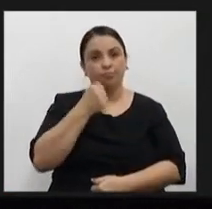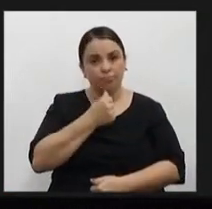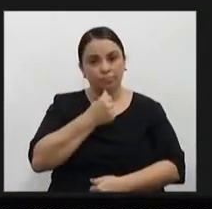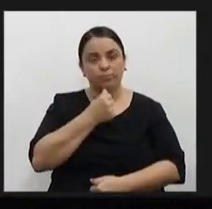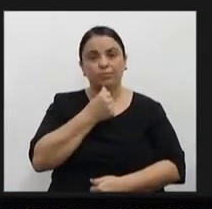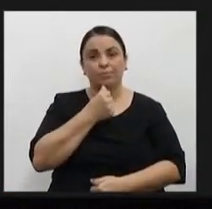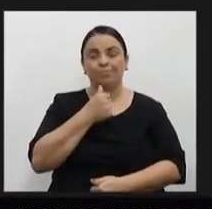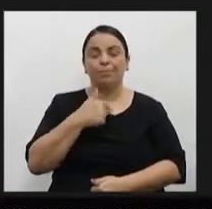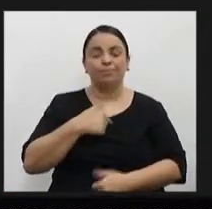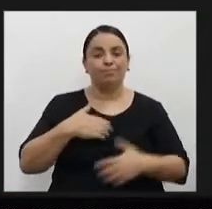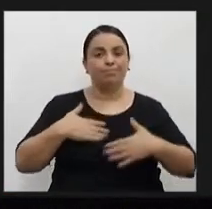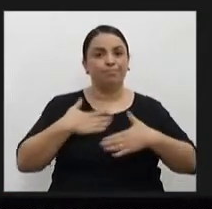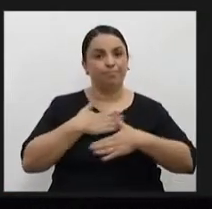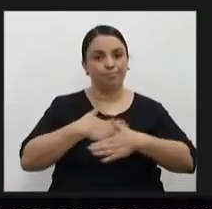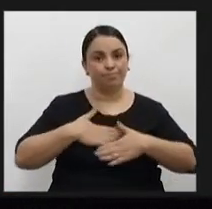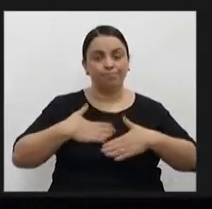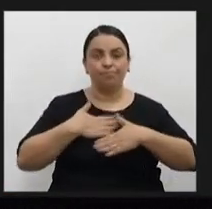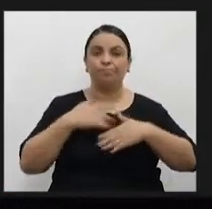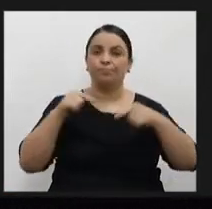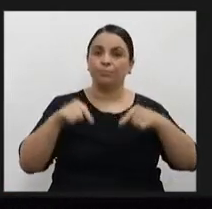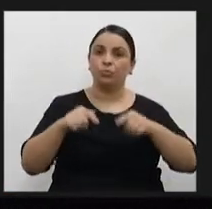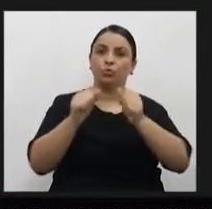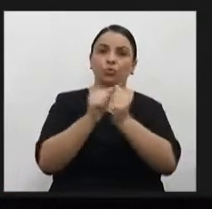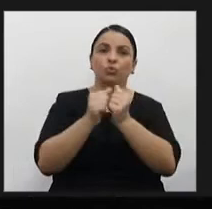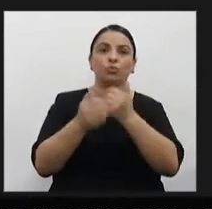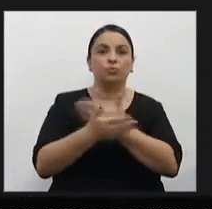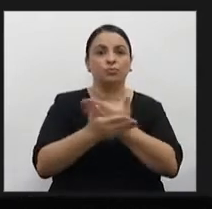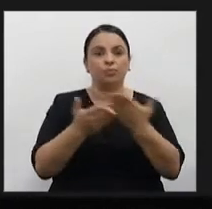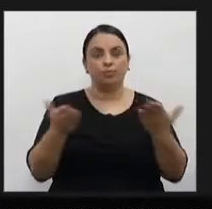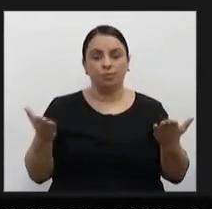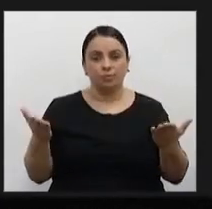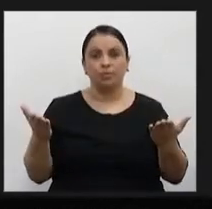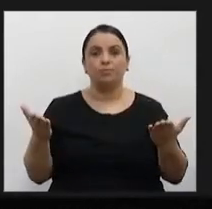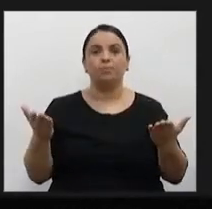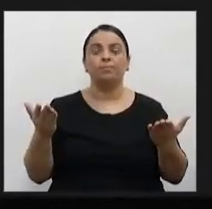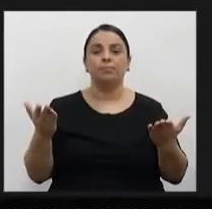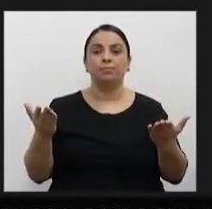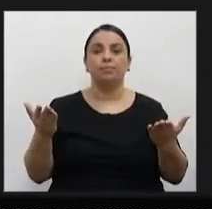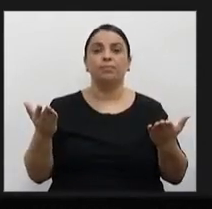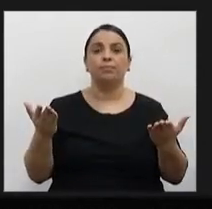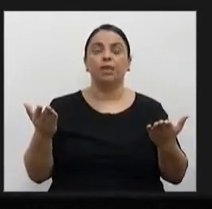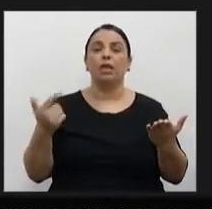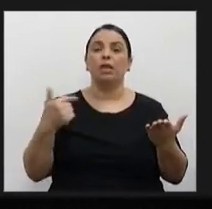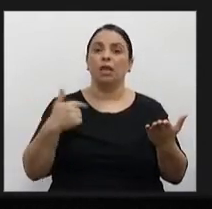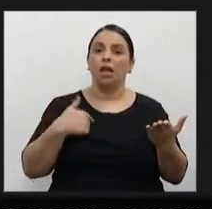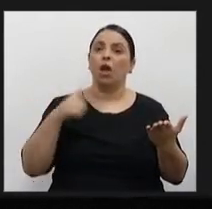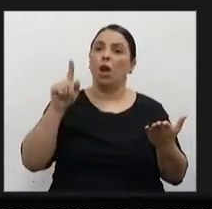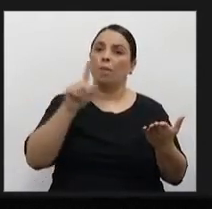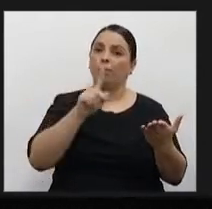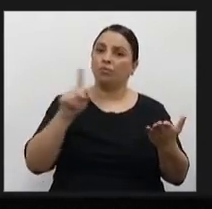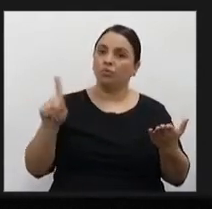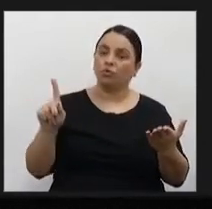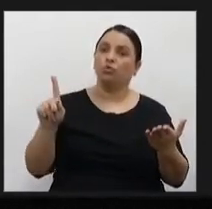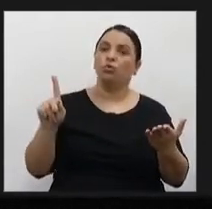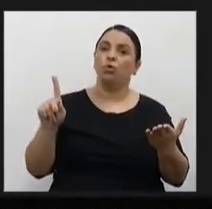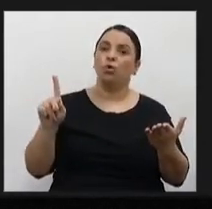É um prazer estar com vocês, em nome do professor Wendel, presidente da Comissão